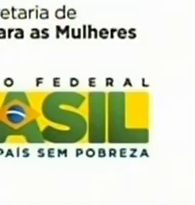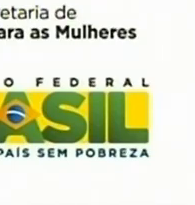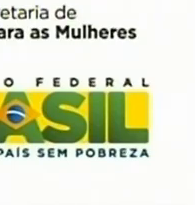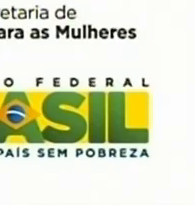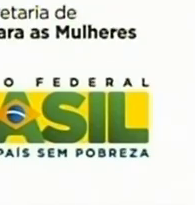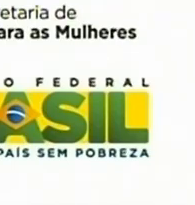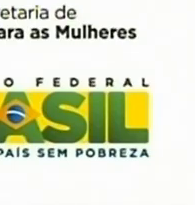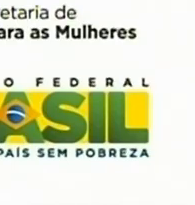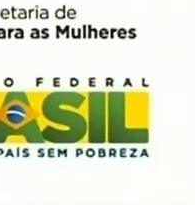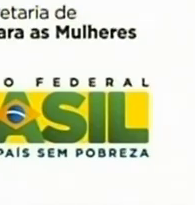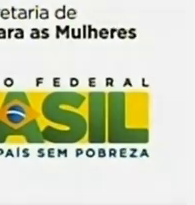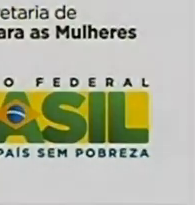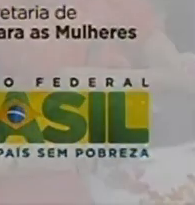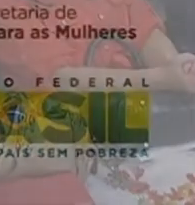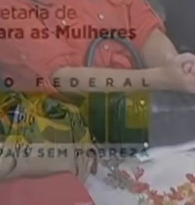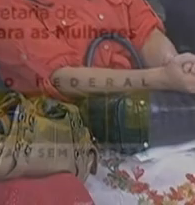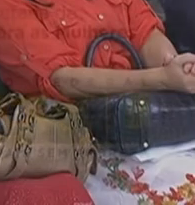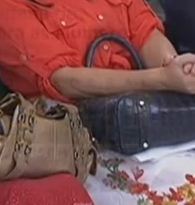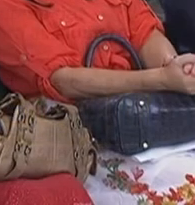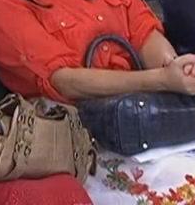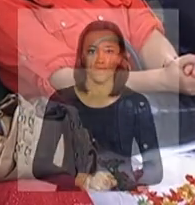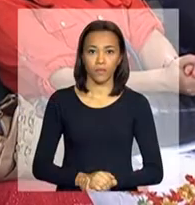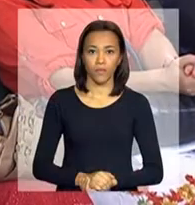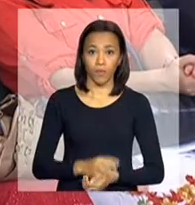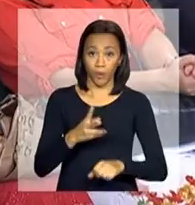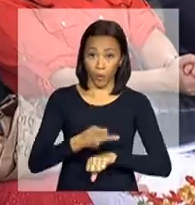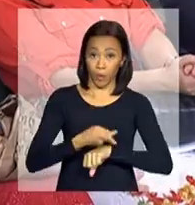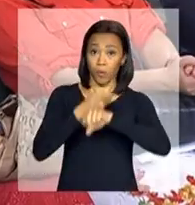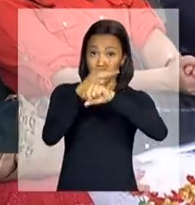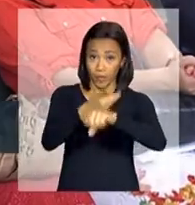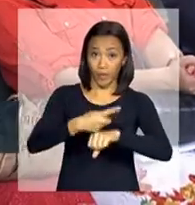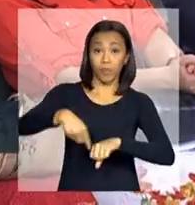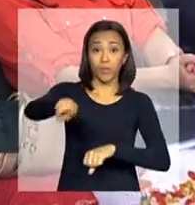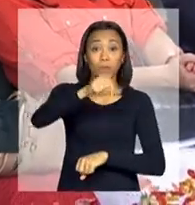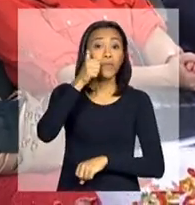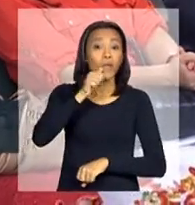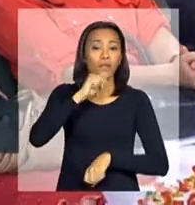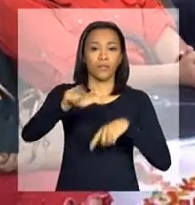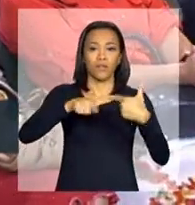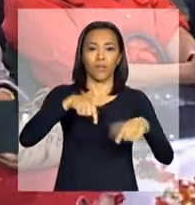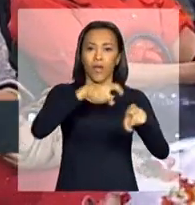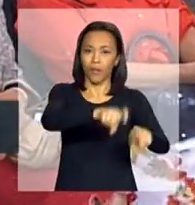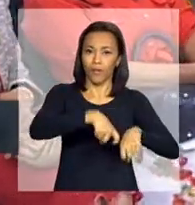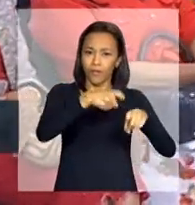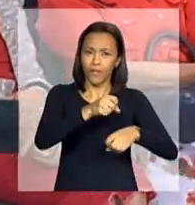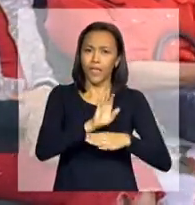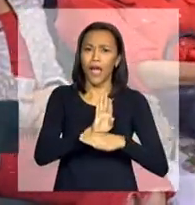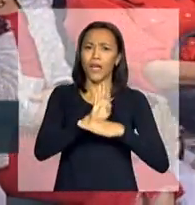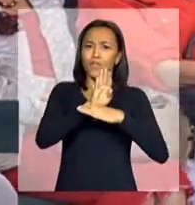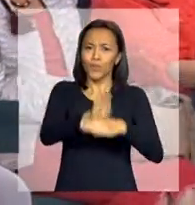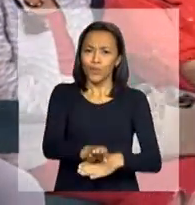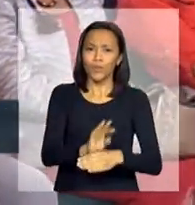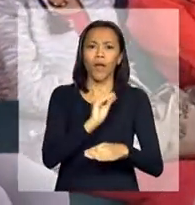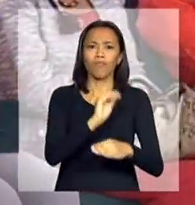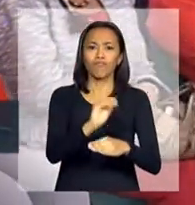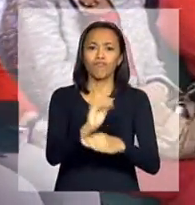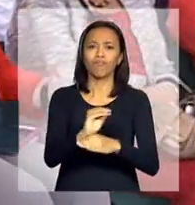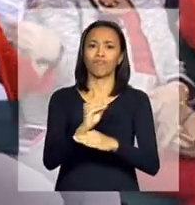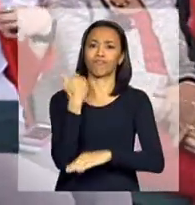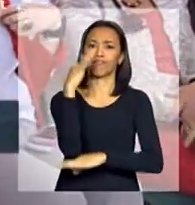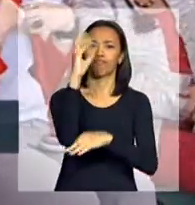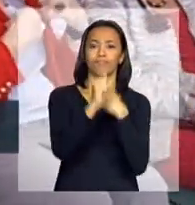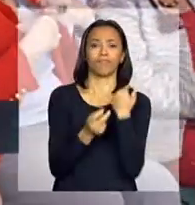o prêmio mulheres rurais que produzem o Brasil sustentável é uma iniciativa do governo federal